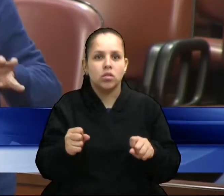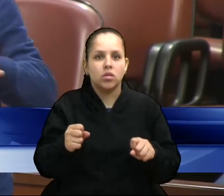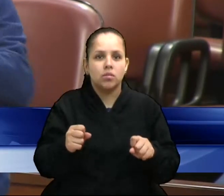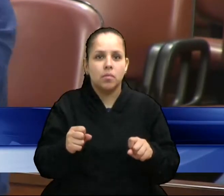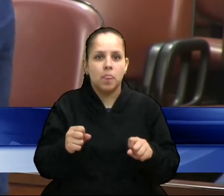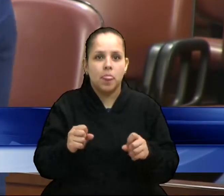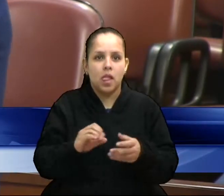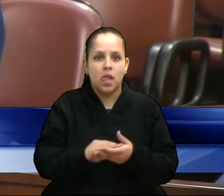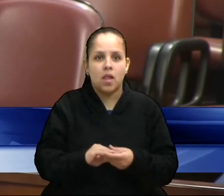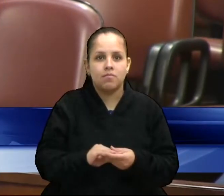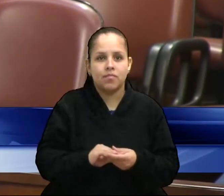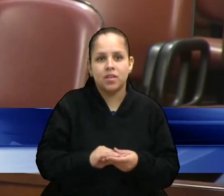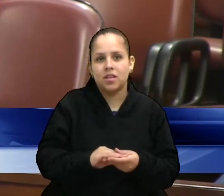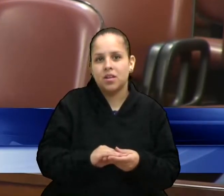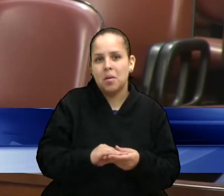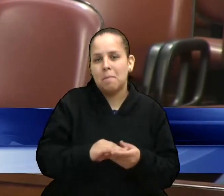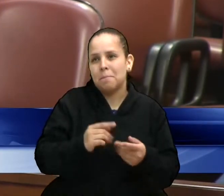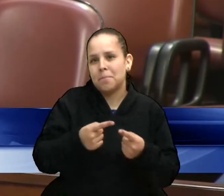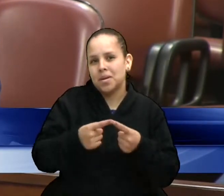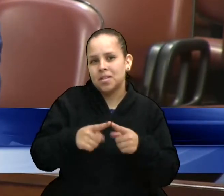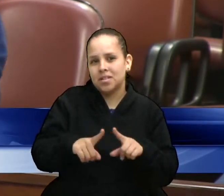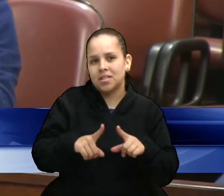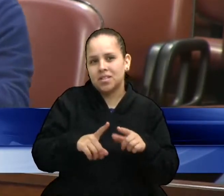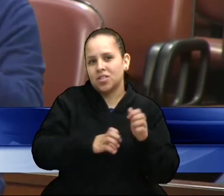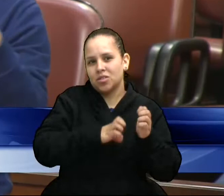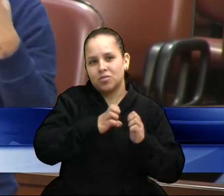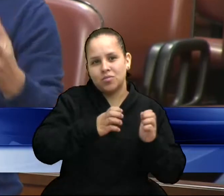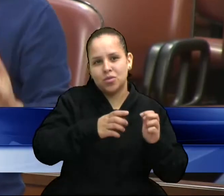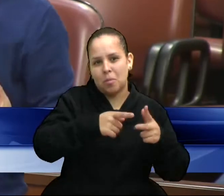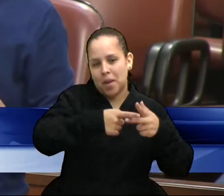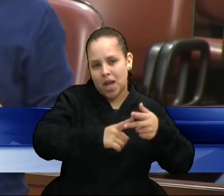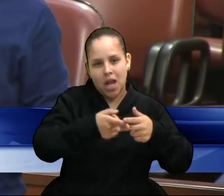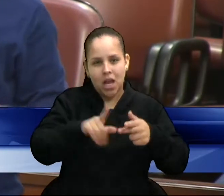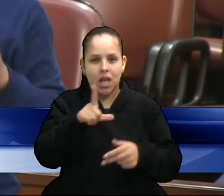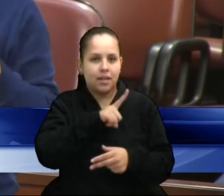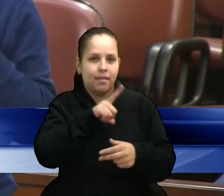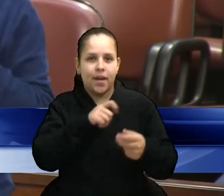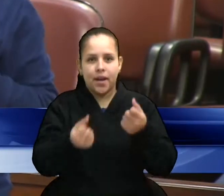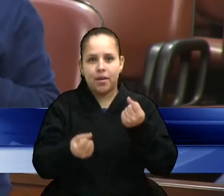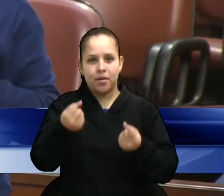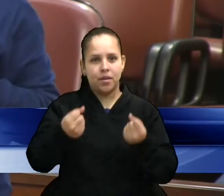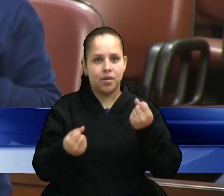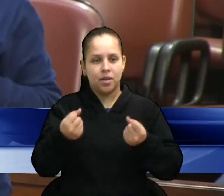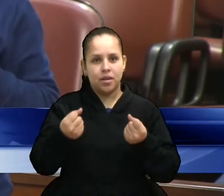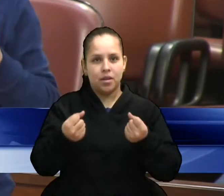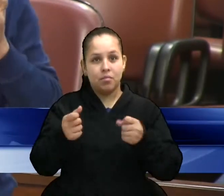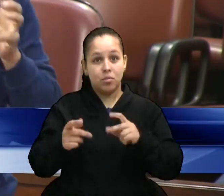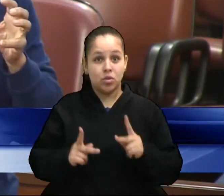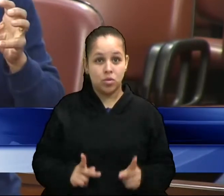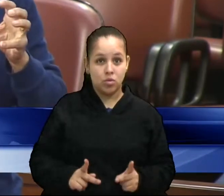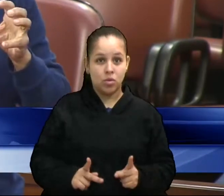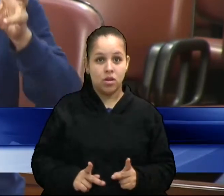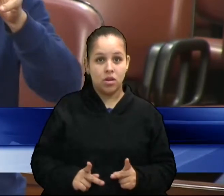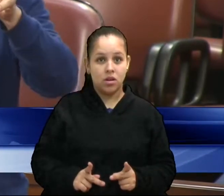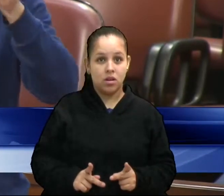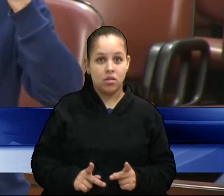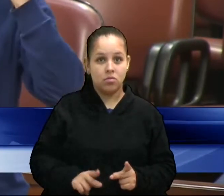normalmente, eu digo que é mais coisa de engenheiro mecânico ter carro, né? Porque senão as pessoas hoje optam pelo seguinte: eu preciso